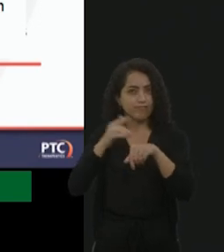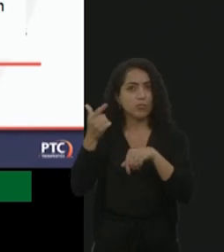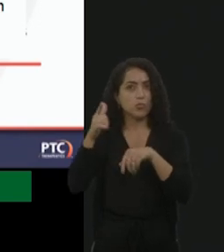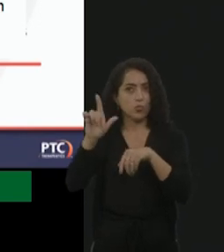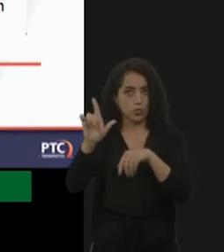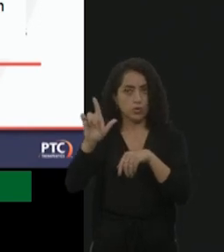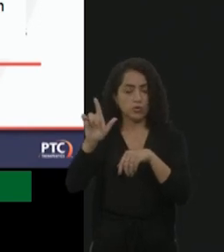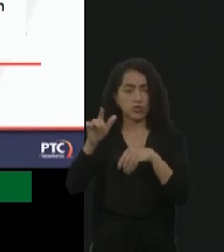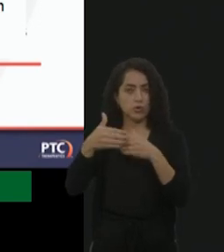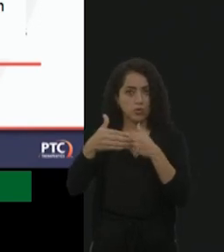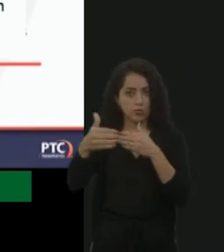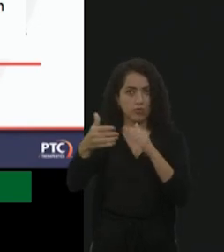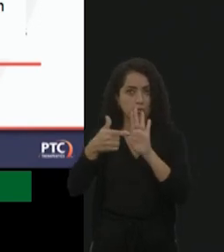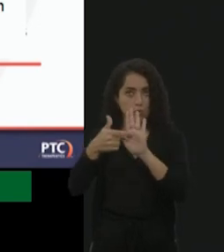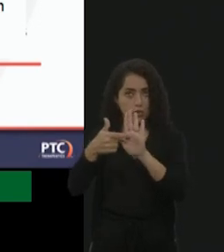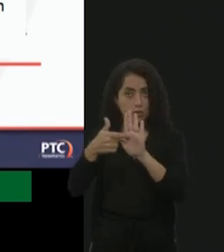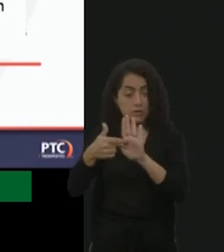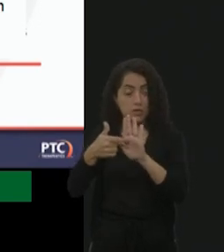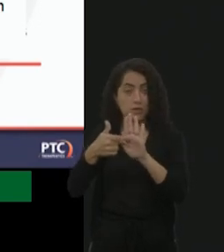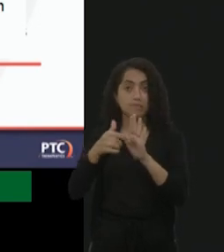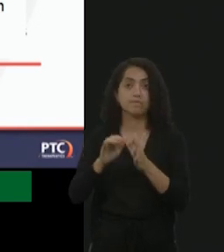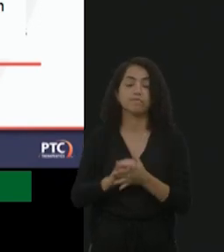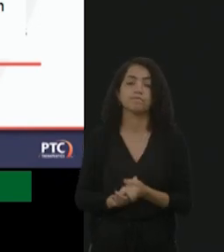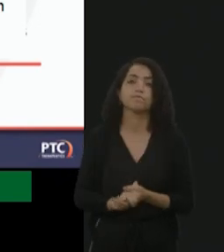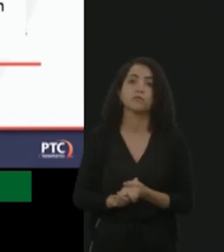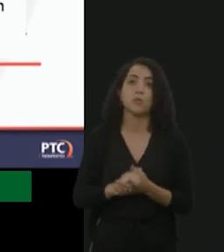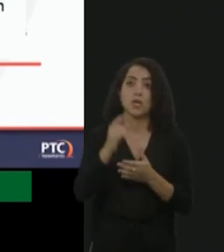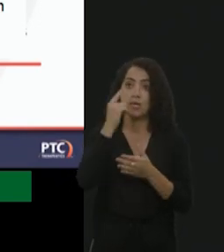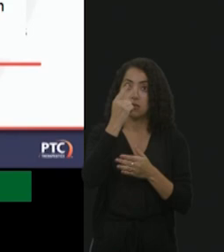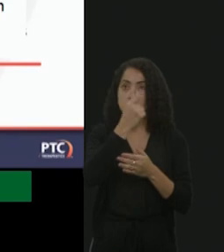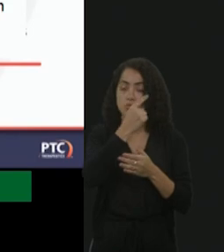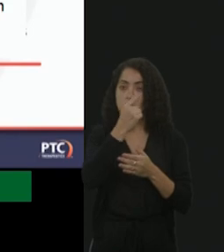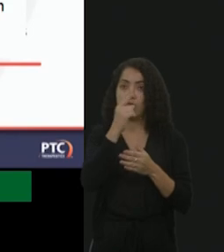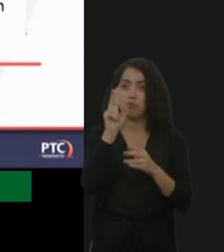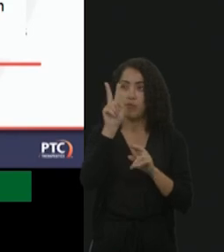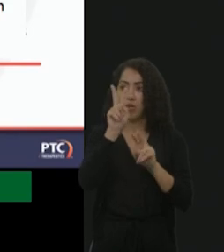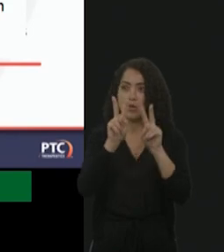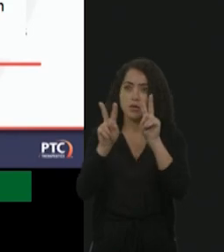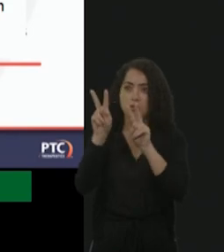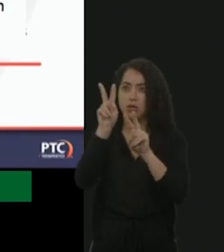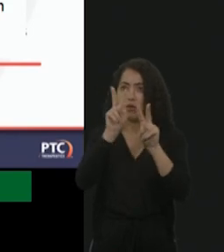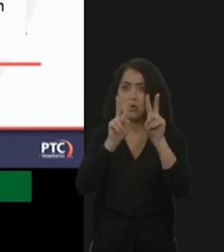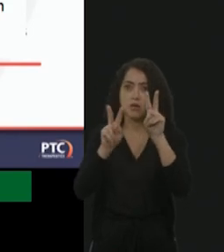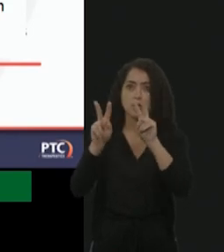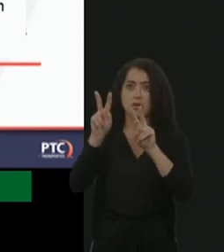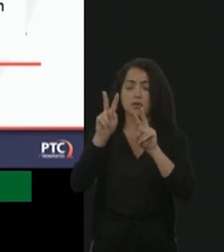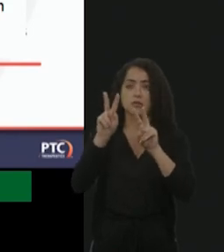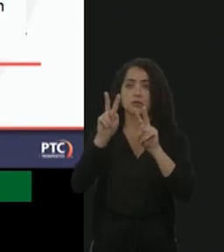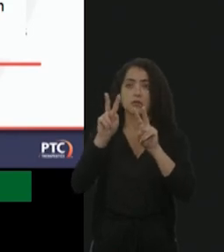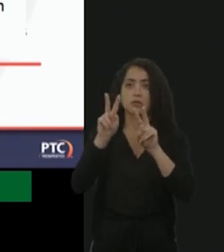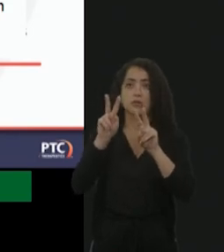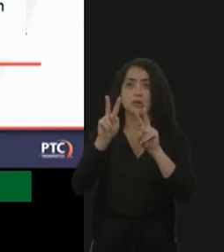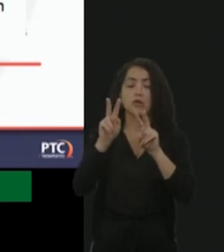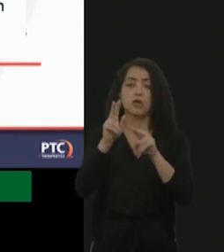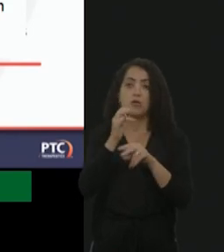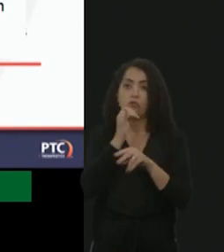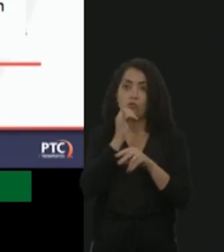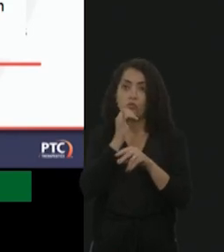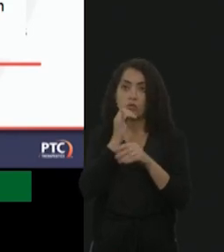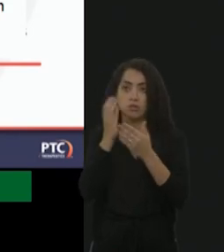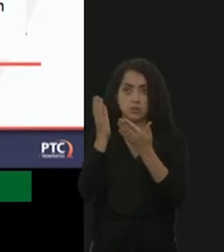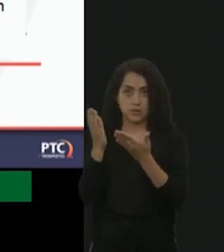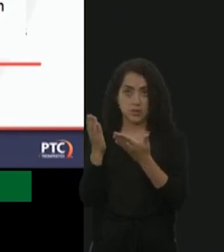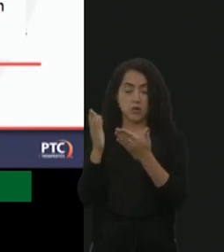frente. Justamente esse movimento dos olhos aqui, a gente chama de crise oculógera. E aí eu vou mostrar num vídeo, né, o